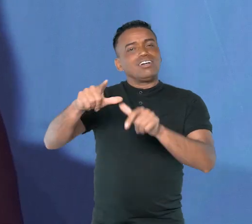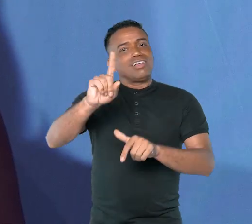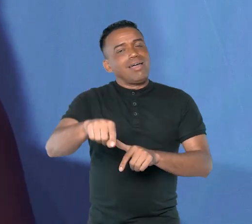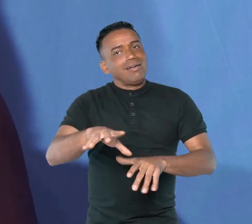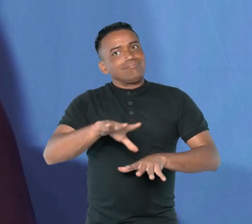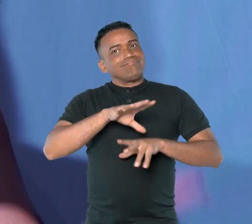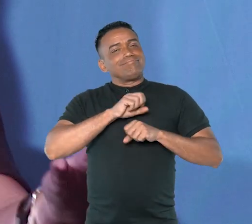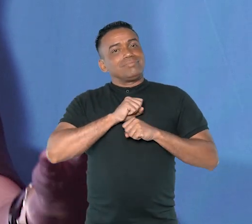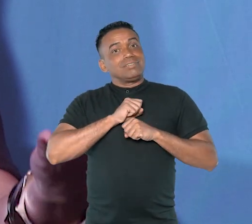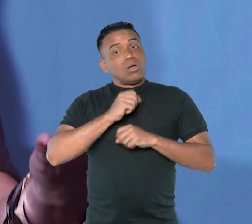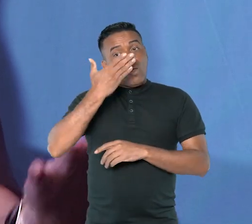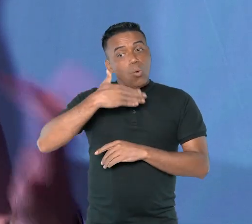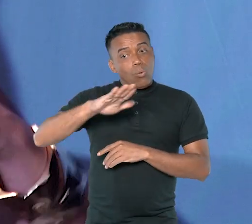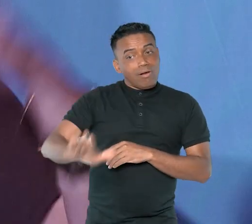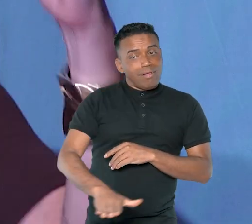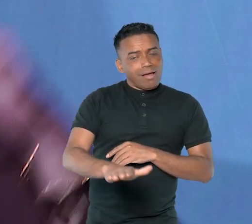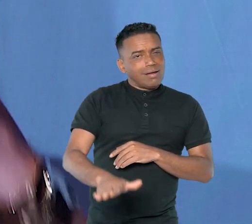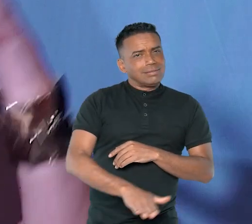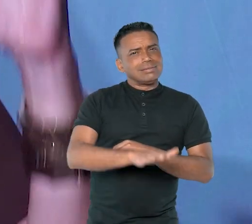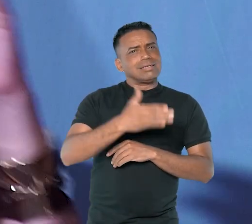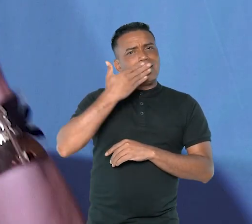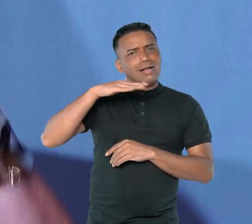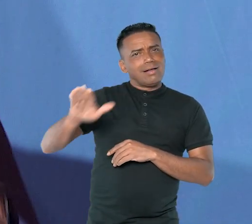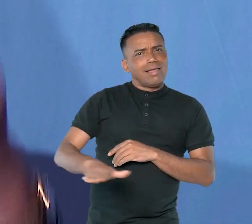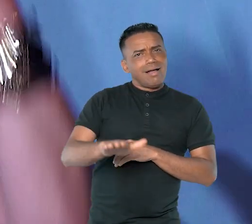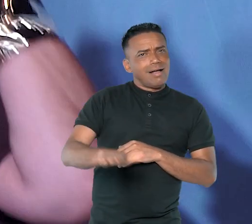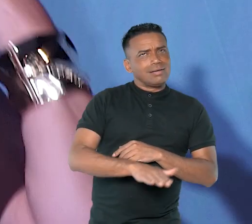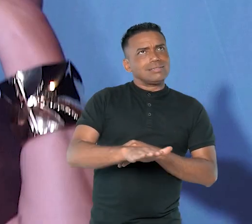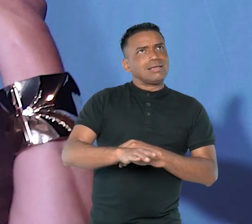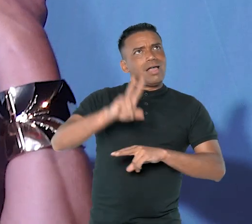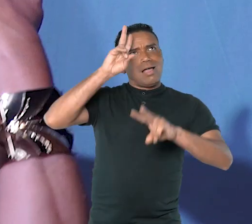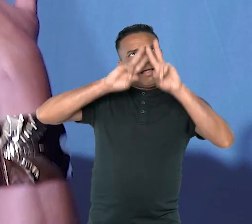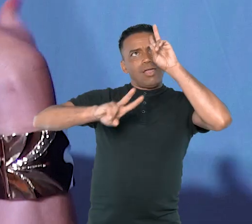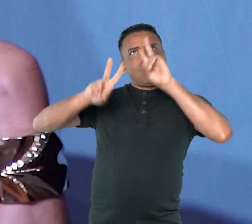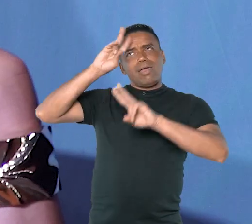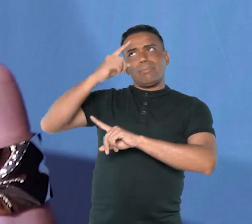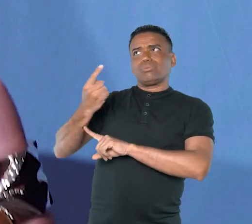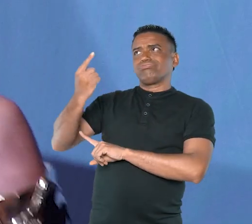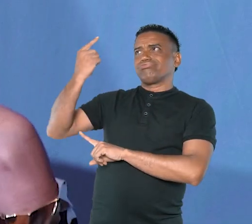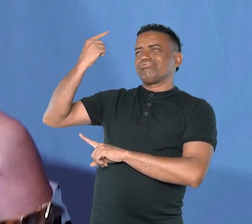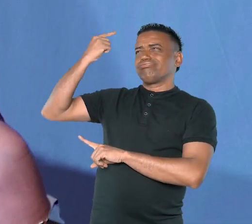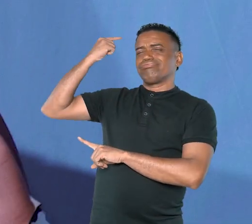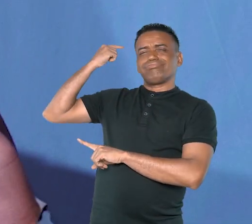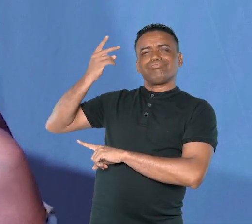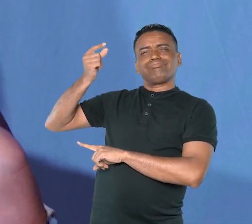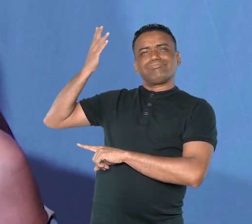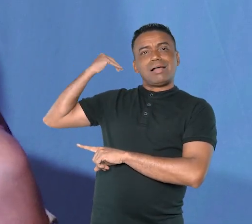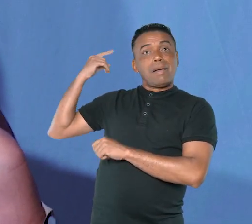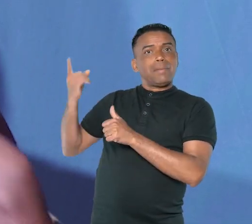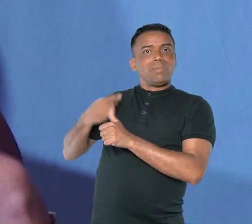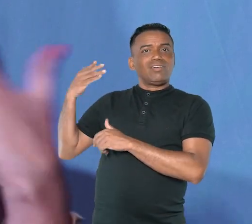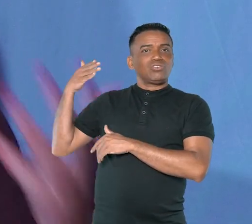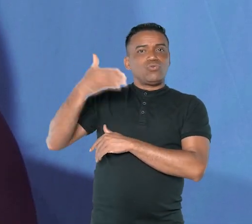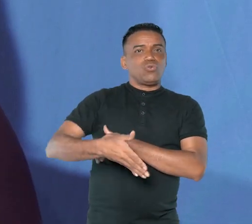Porque ali, quando criança, quando eu falo da cidade, me reporto a primeira vez que eu estive lá,